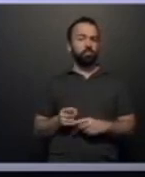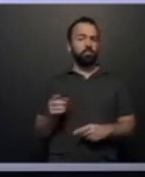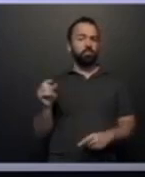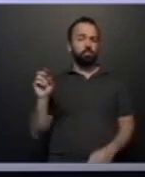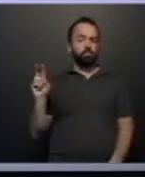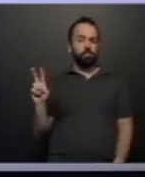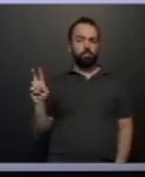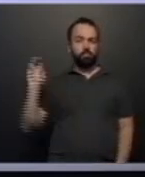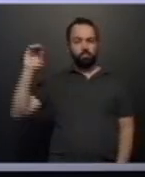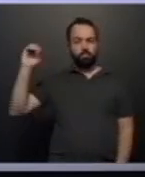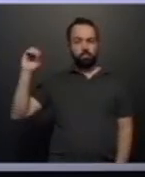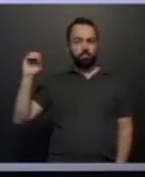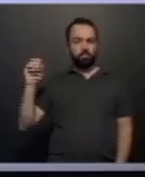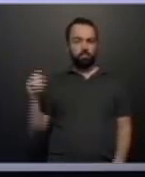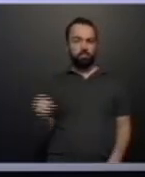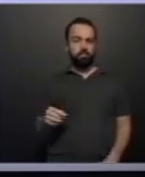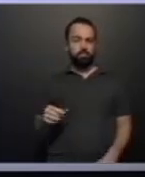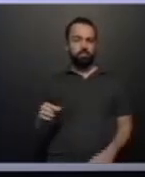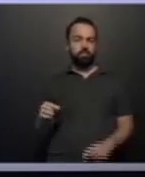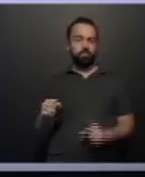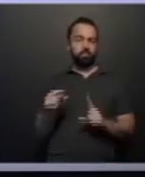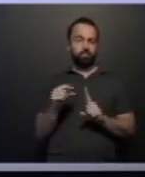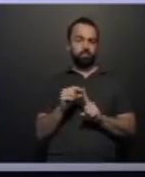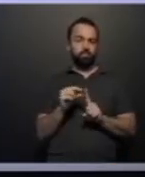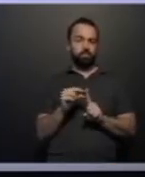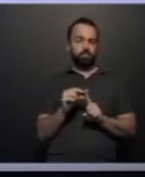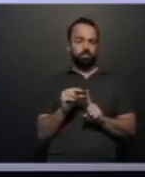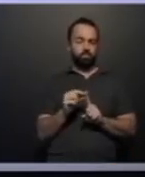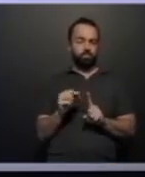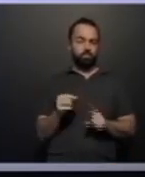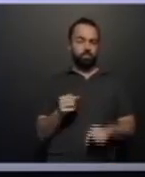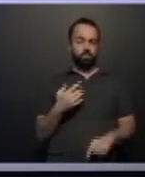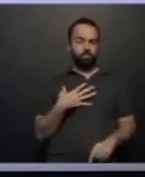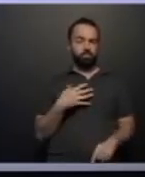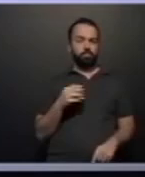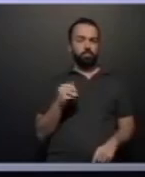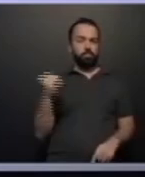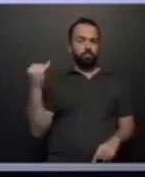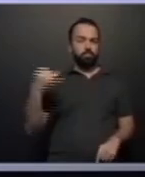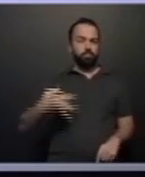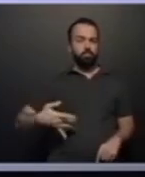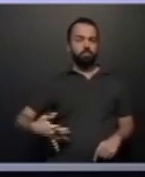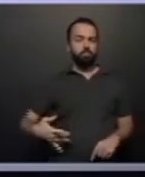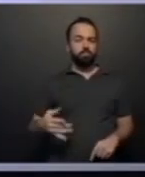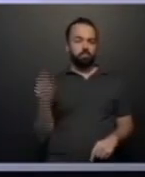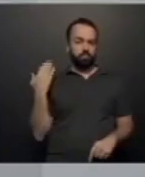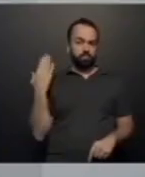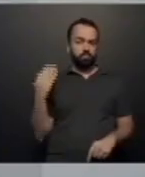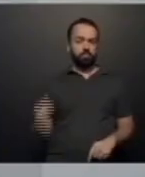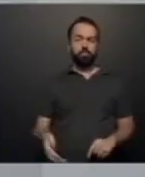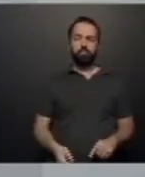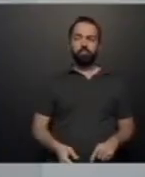0? Porque eu estou trabalhando com a unidade, como eu expliquei para vocês anteriormente.